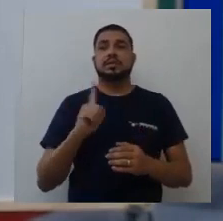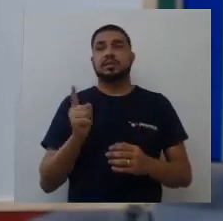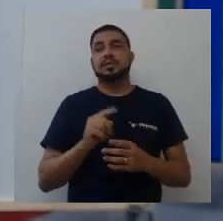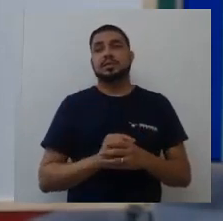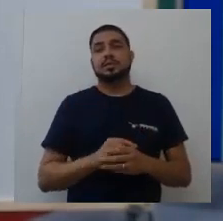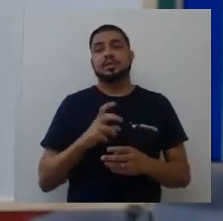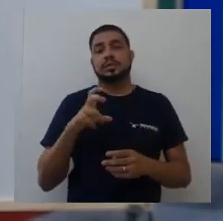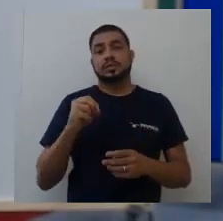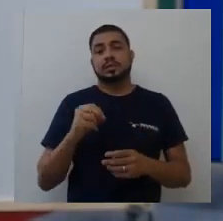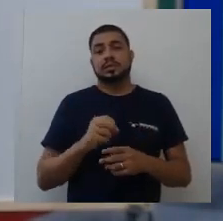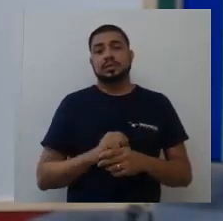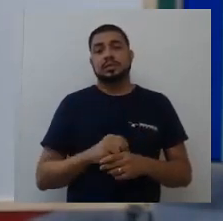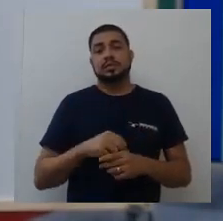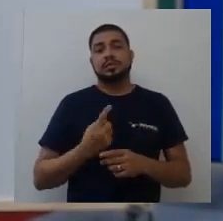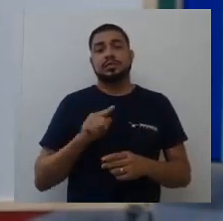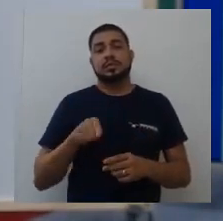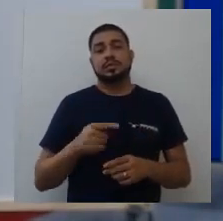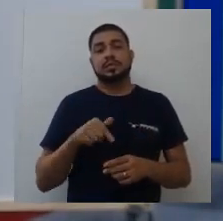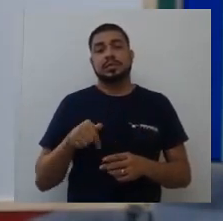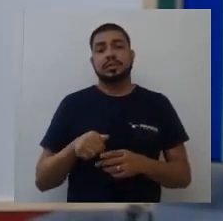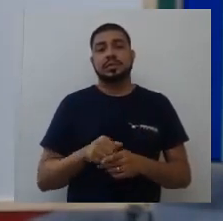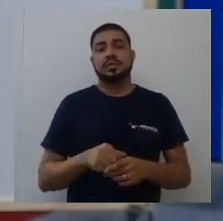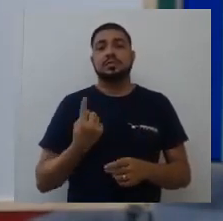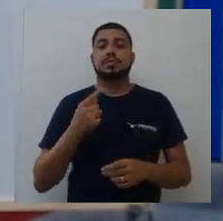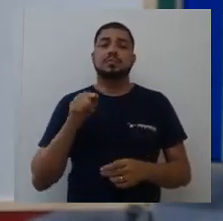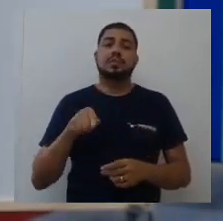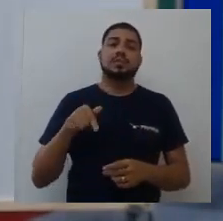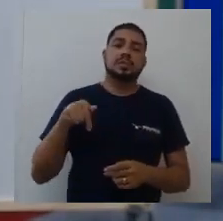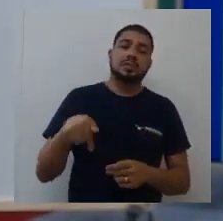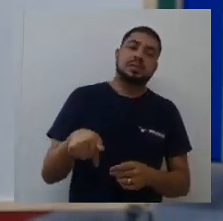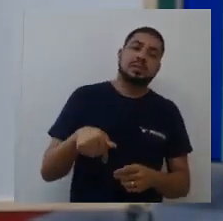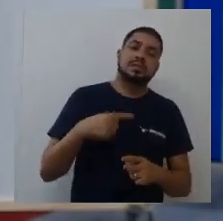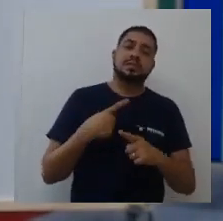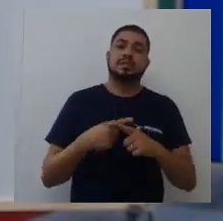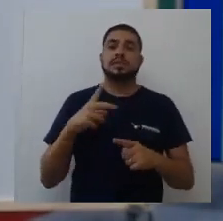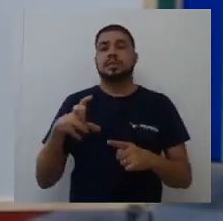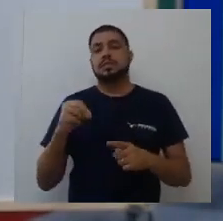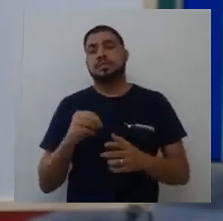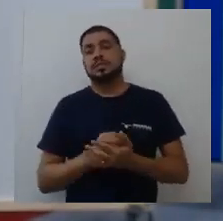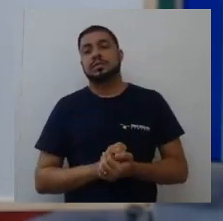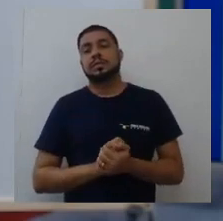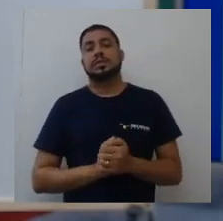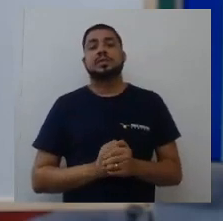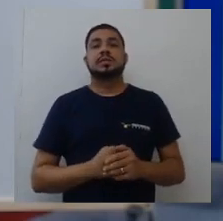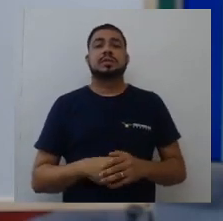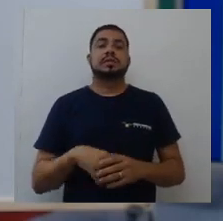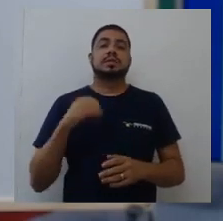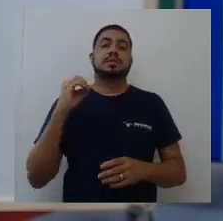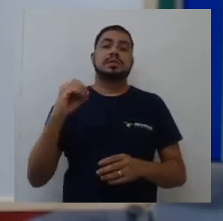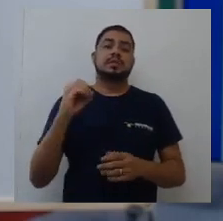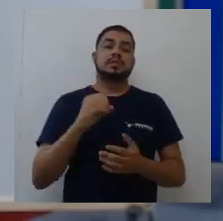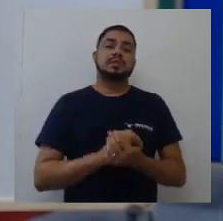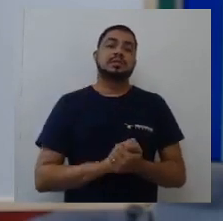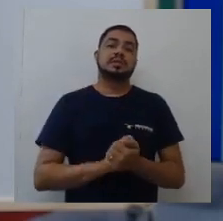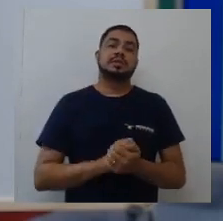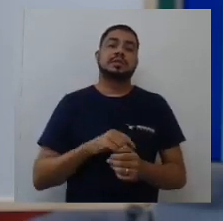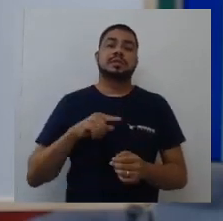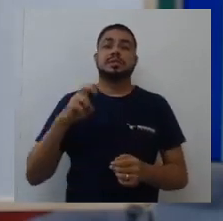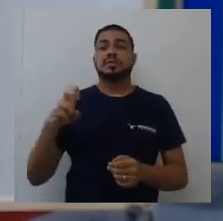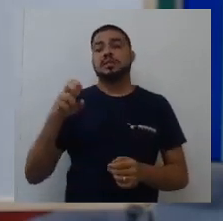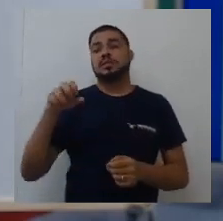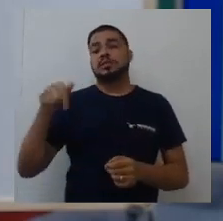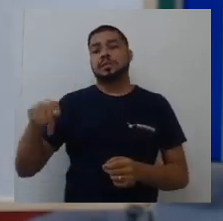tela, 50 vezes 1,7. 1,7 vezes 50, 0, olha, 0, 5 vezes